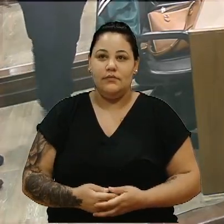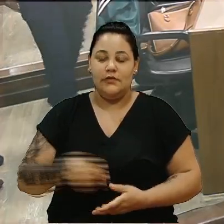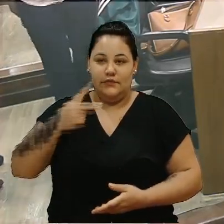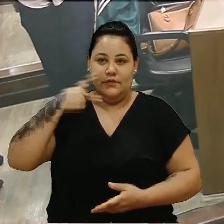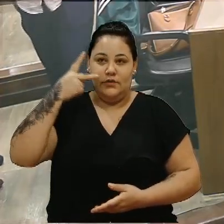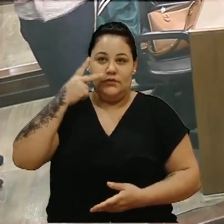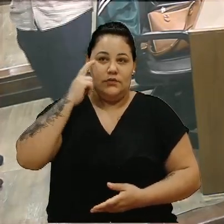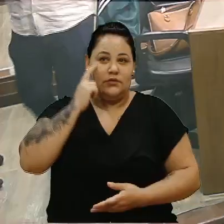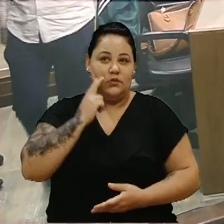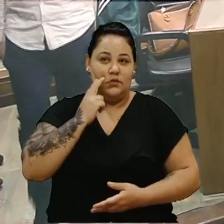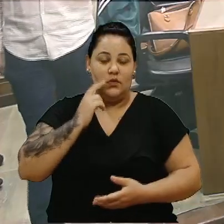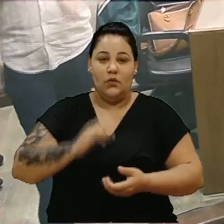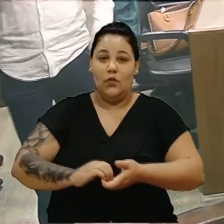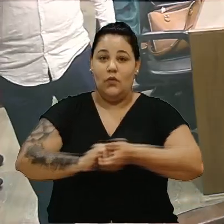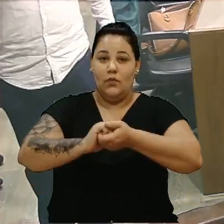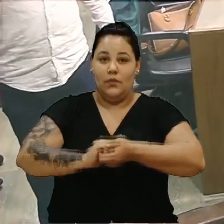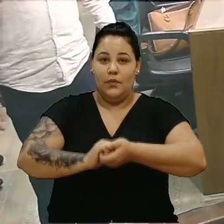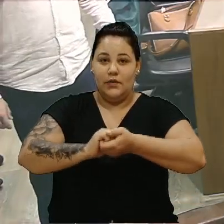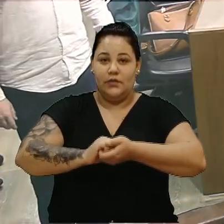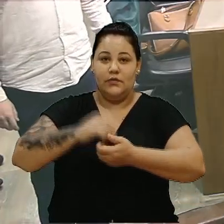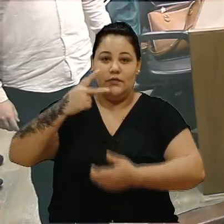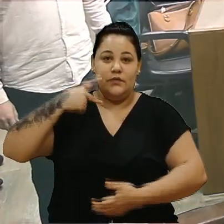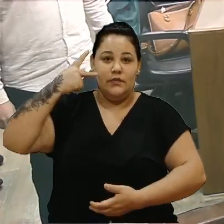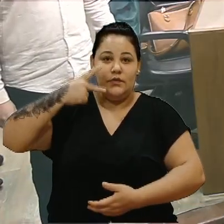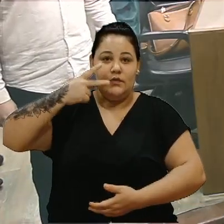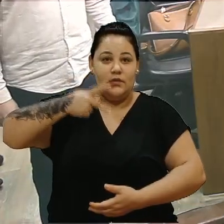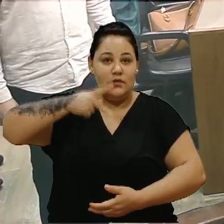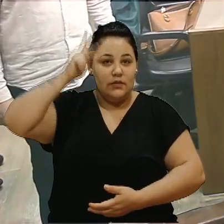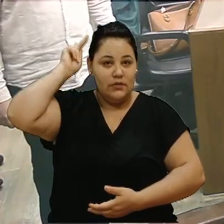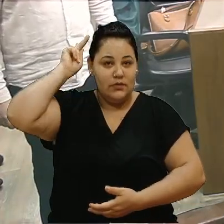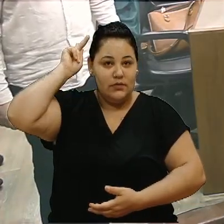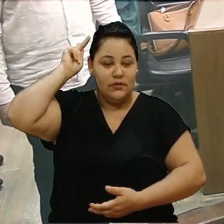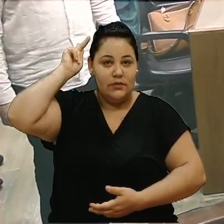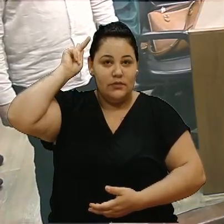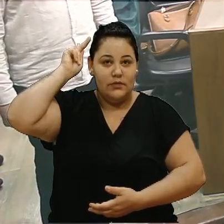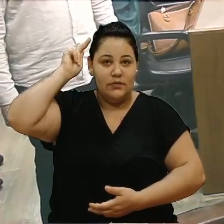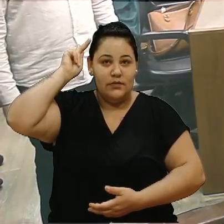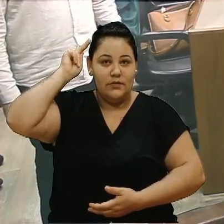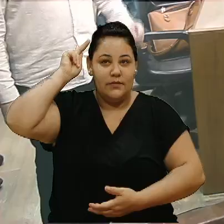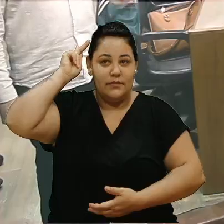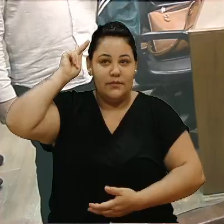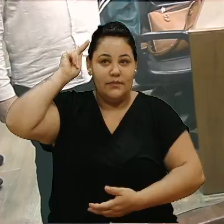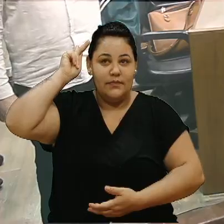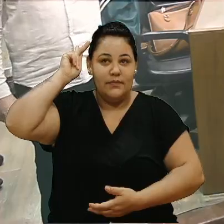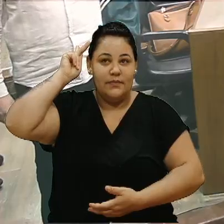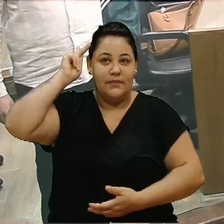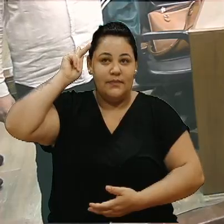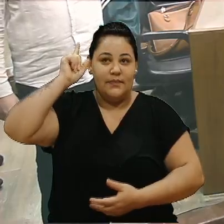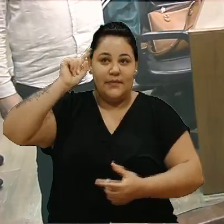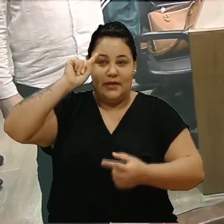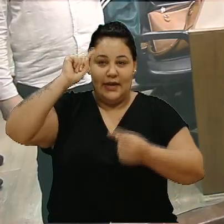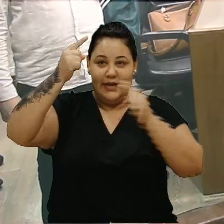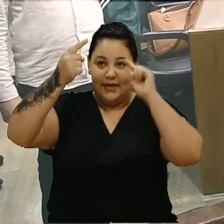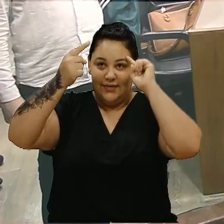Daniel, cumprimentando o vereador Iago pela originalidade, pela